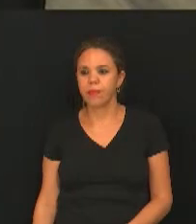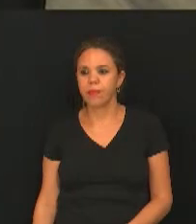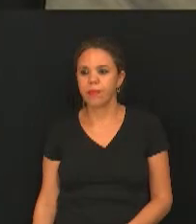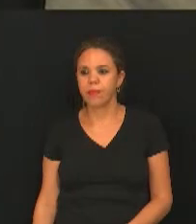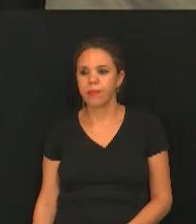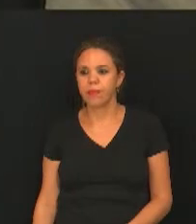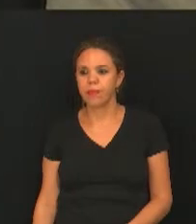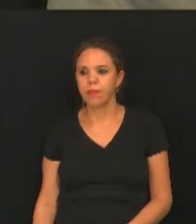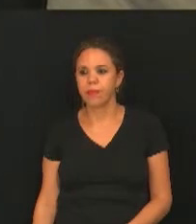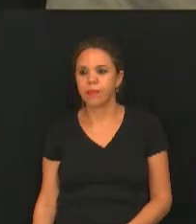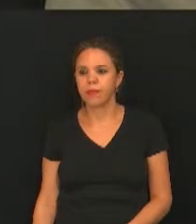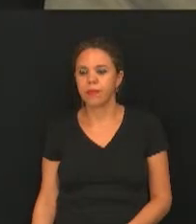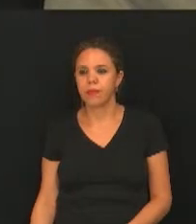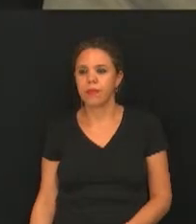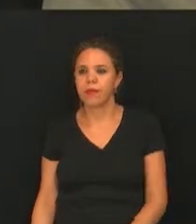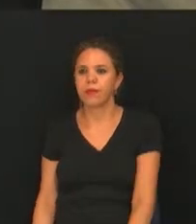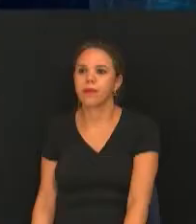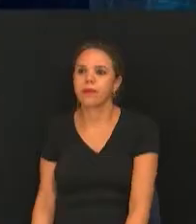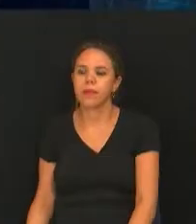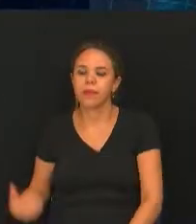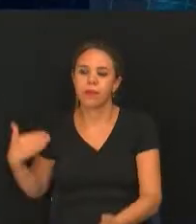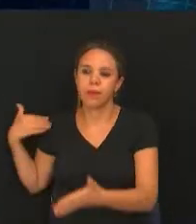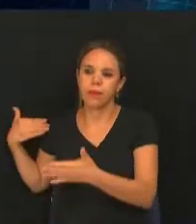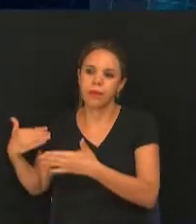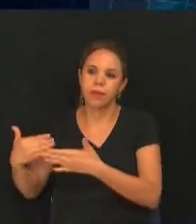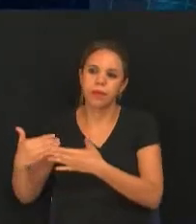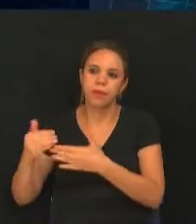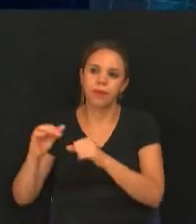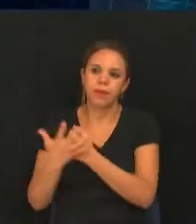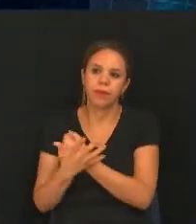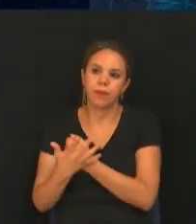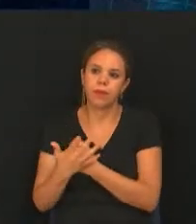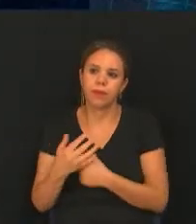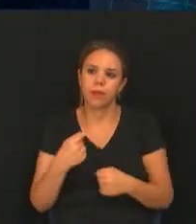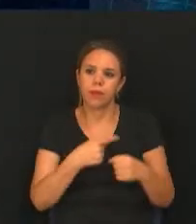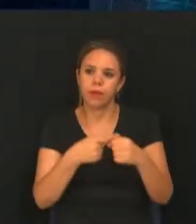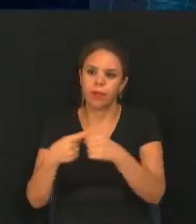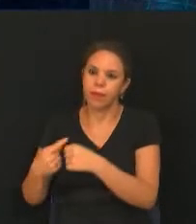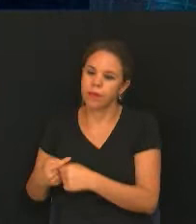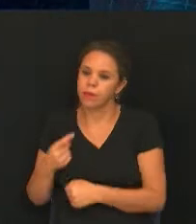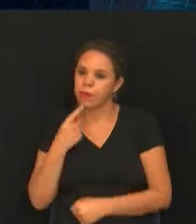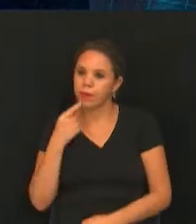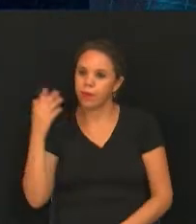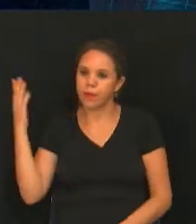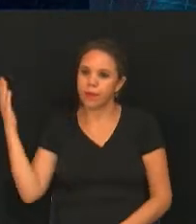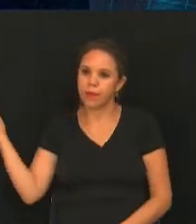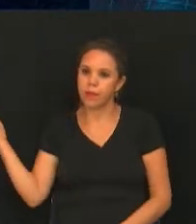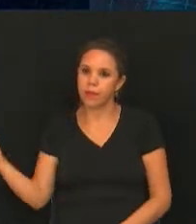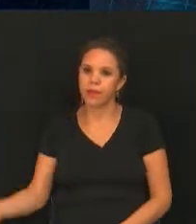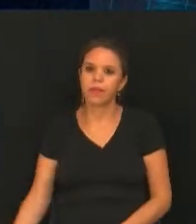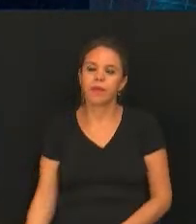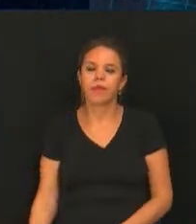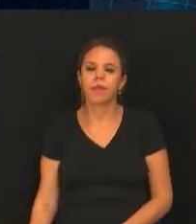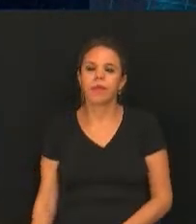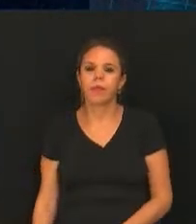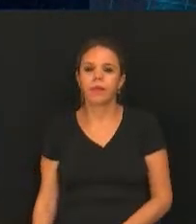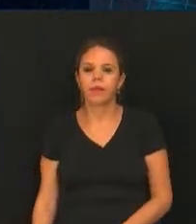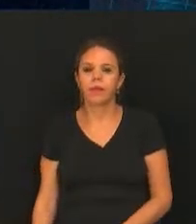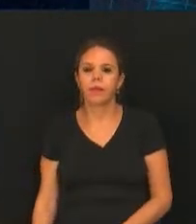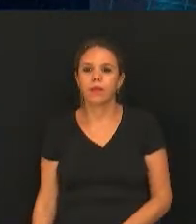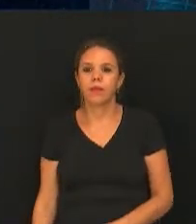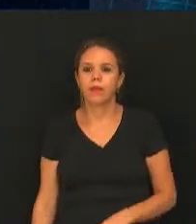483.667 casos confirmados desde o início da pandemia nos municípios, e Campinas, até esta quinta-feira, somava